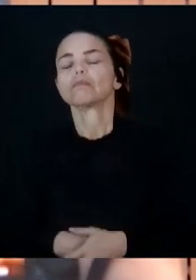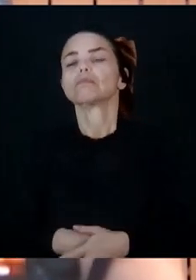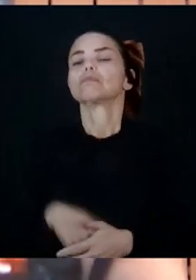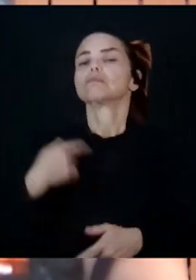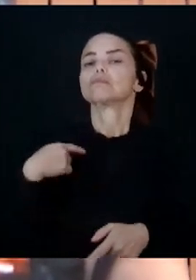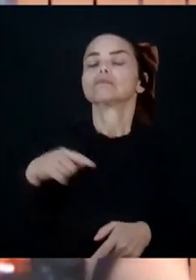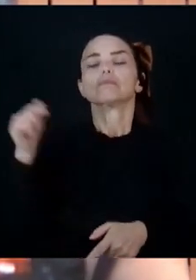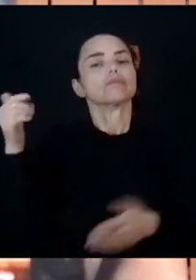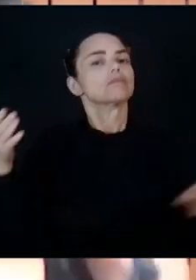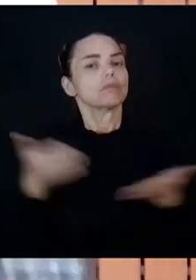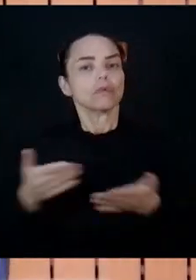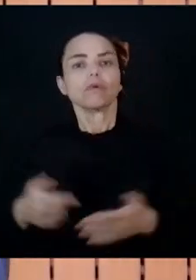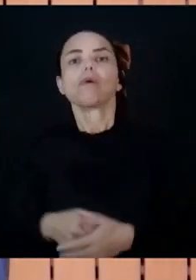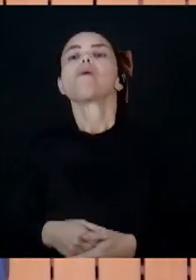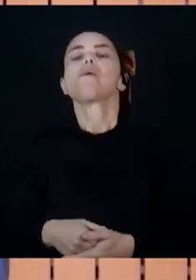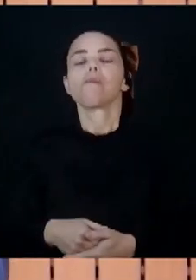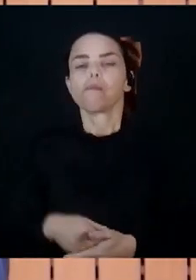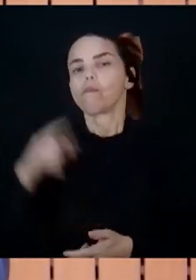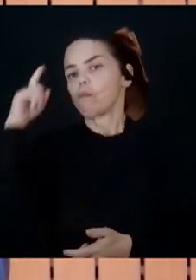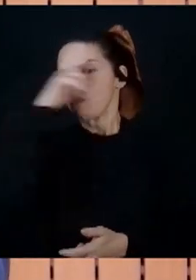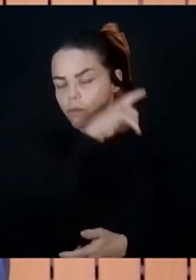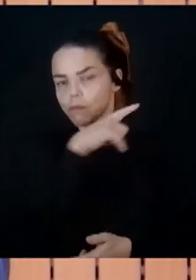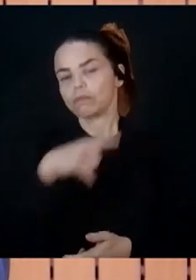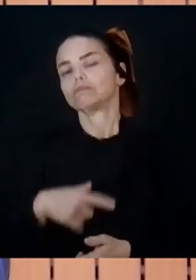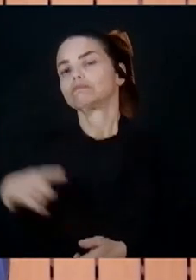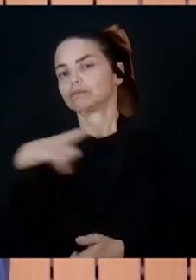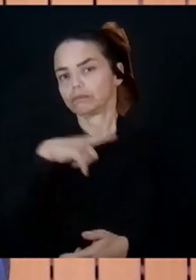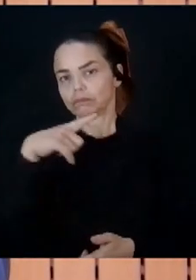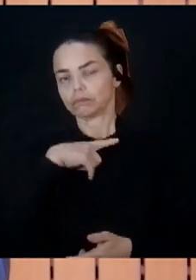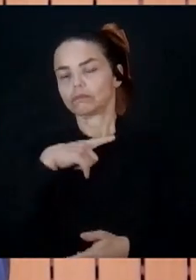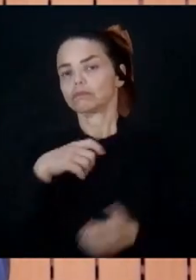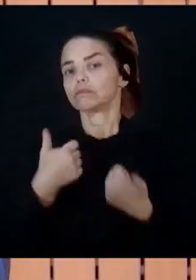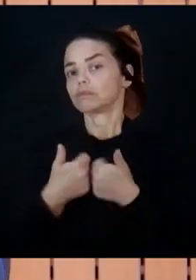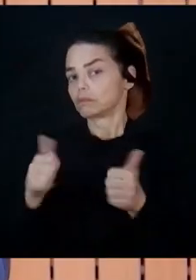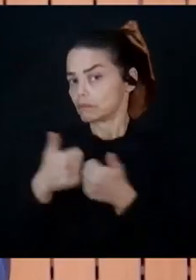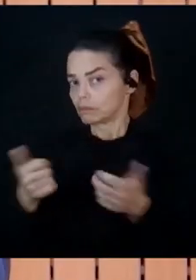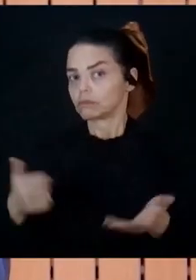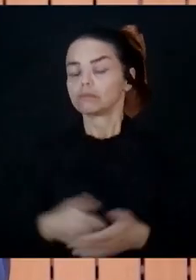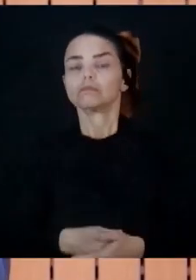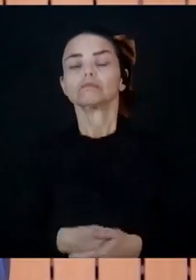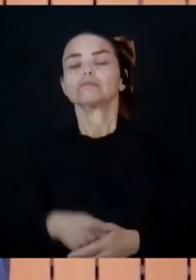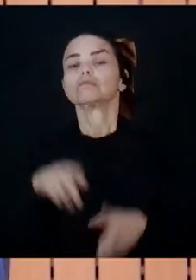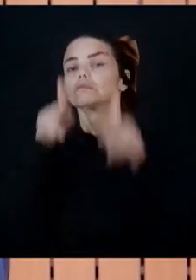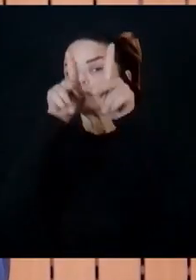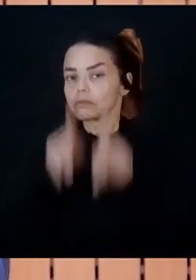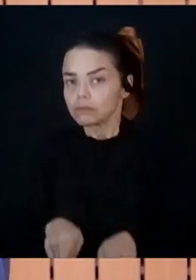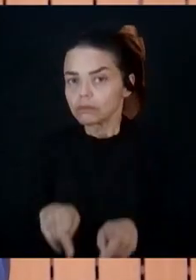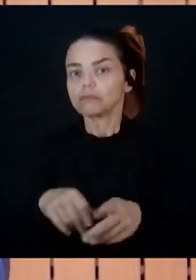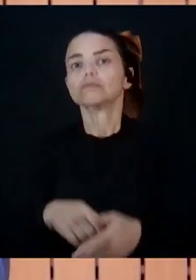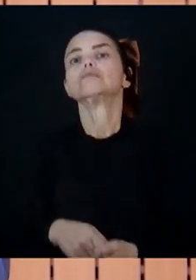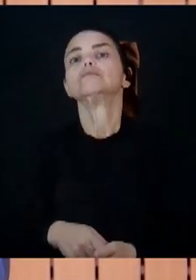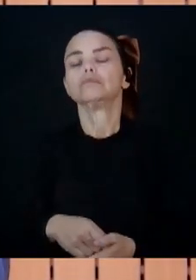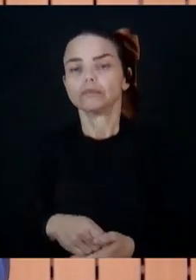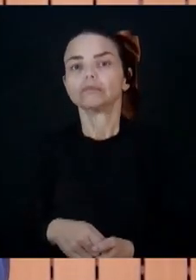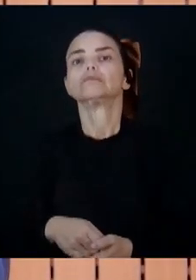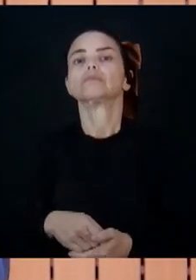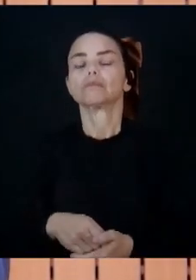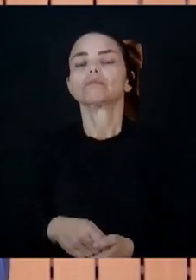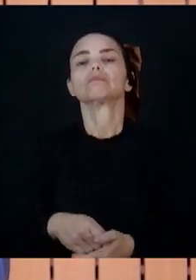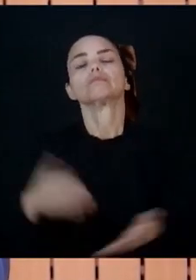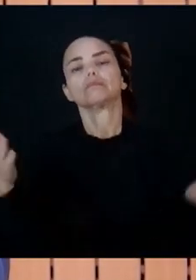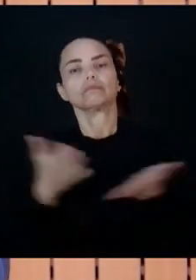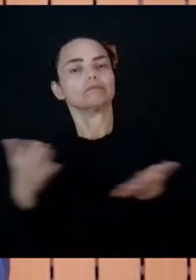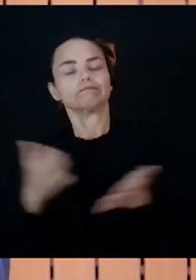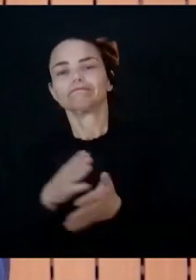hoje. Dificilmente a gente está tendo transporte para a população, né? E hoje um